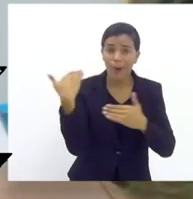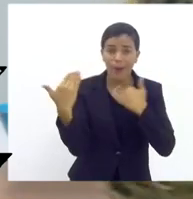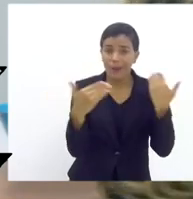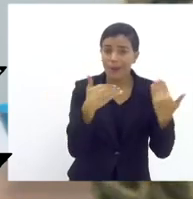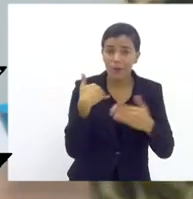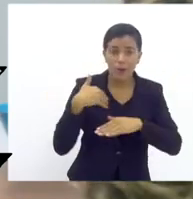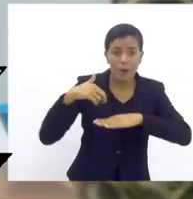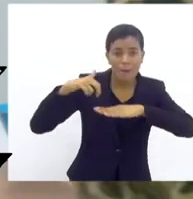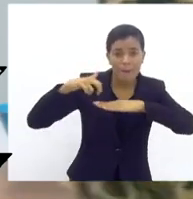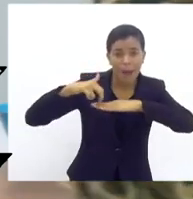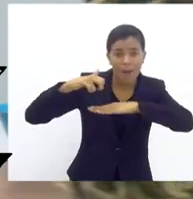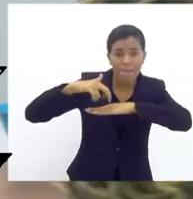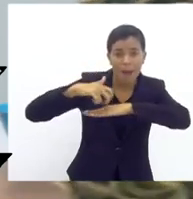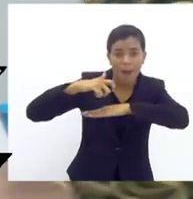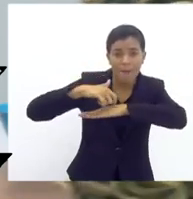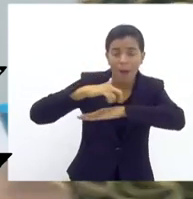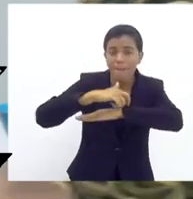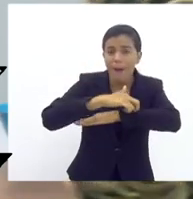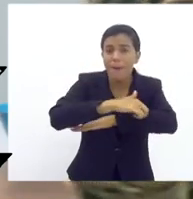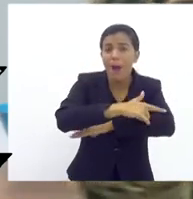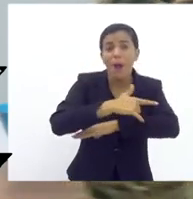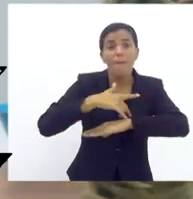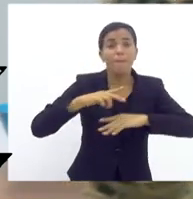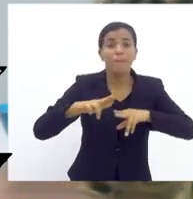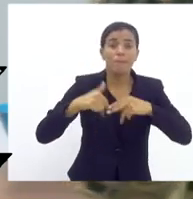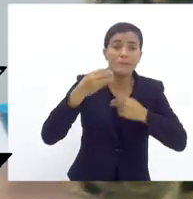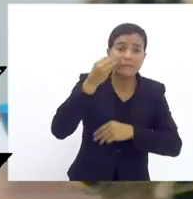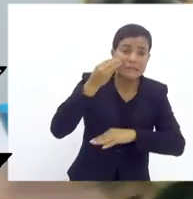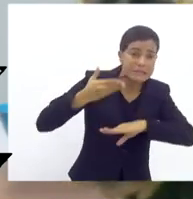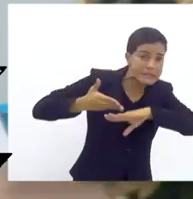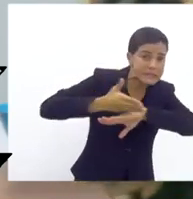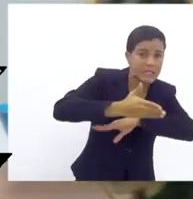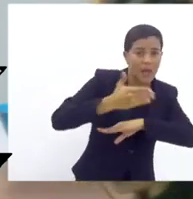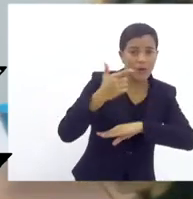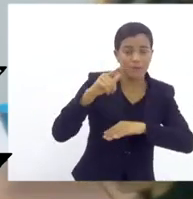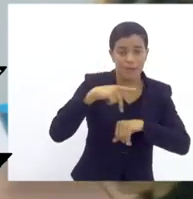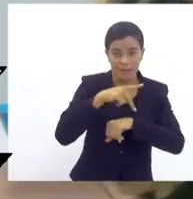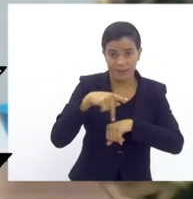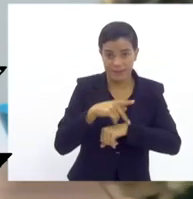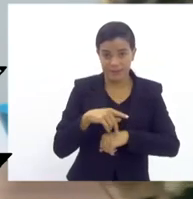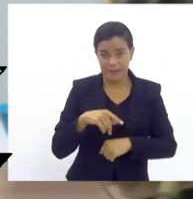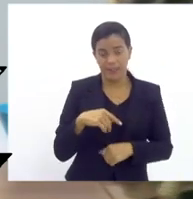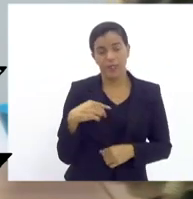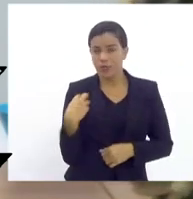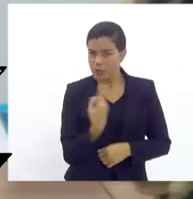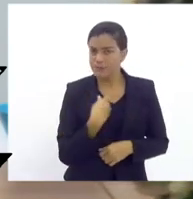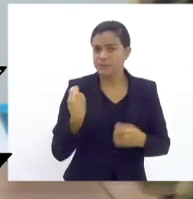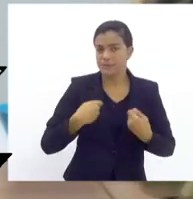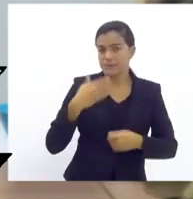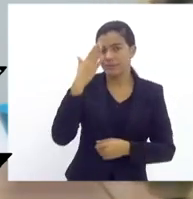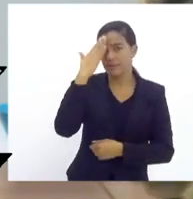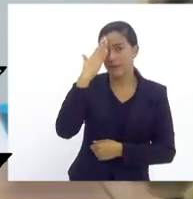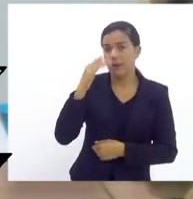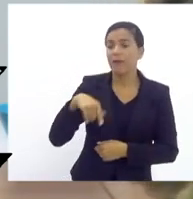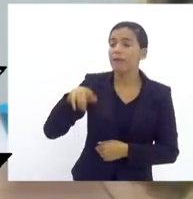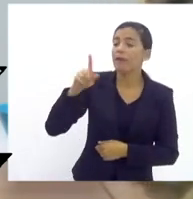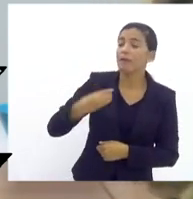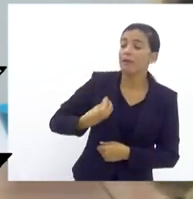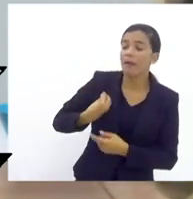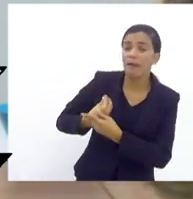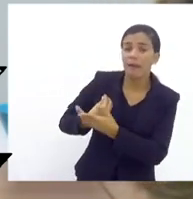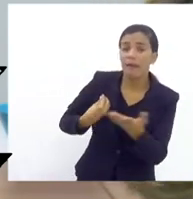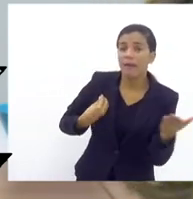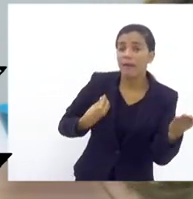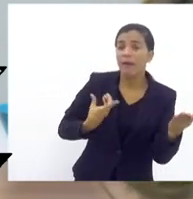né então é importante a gente saber quem está aqui quem são